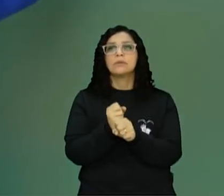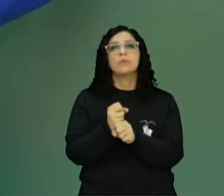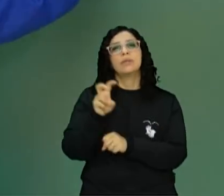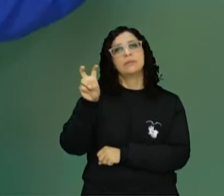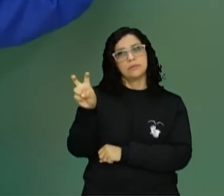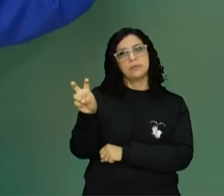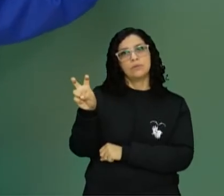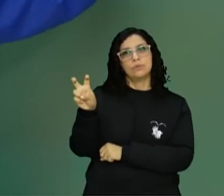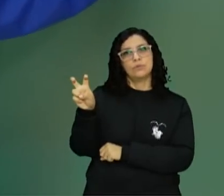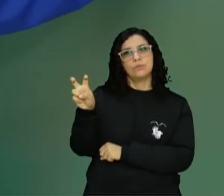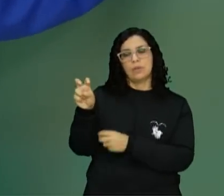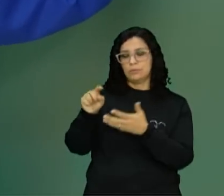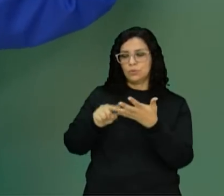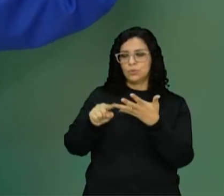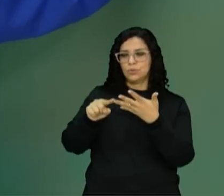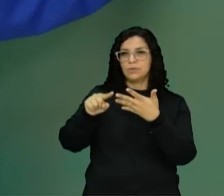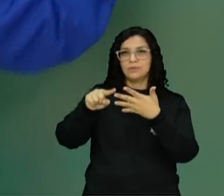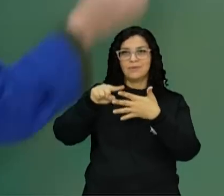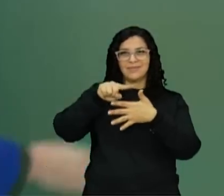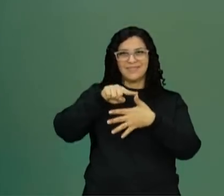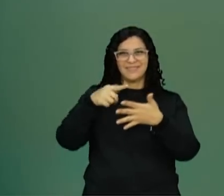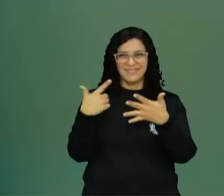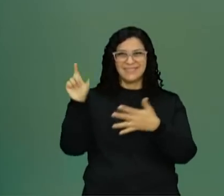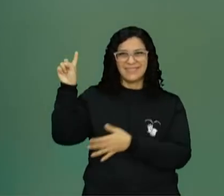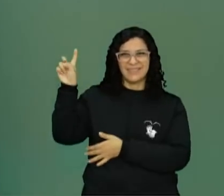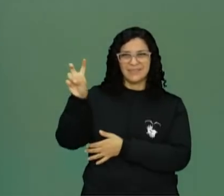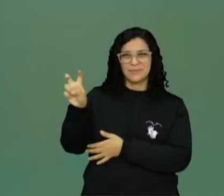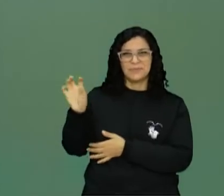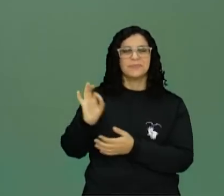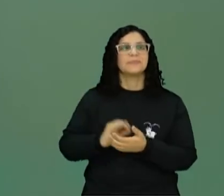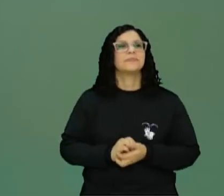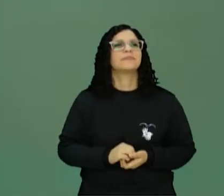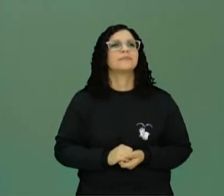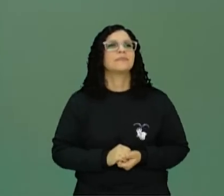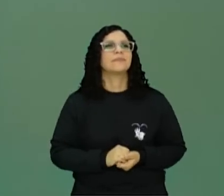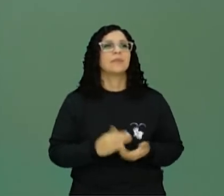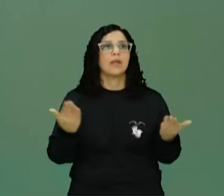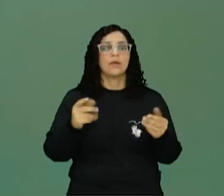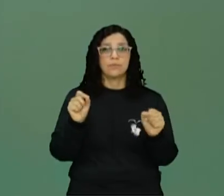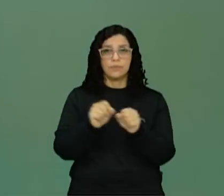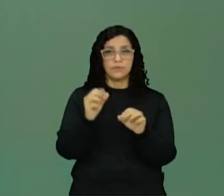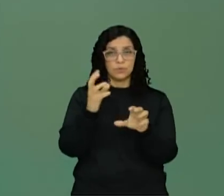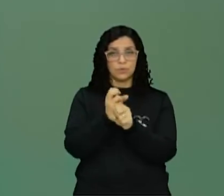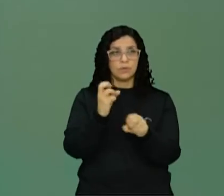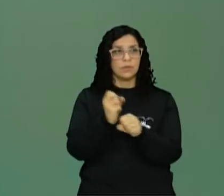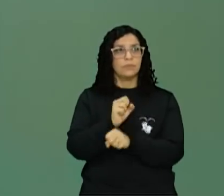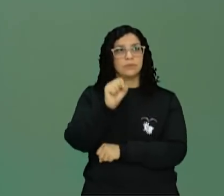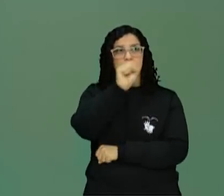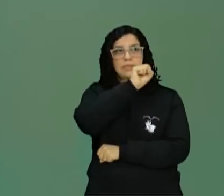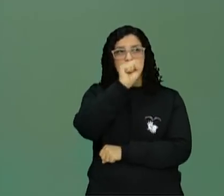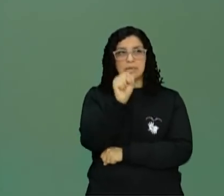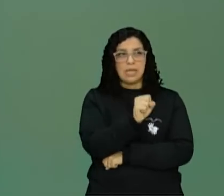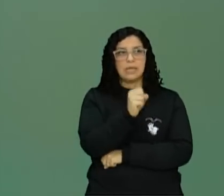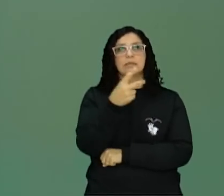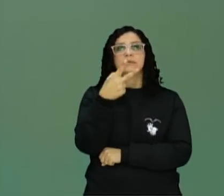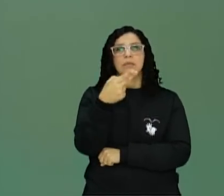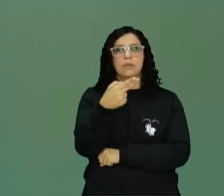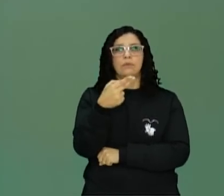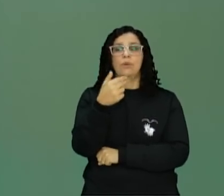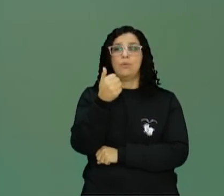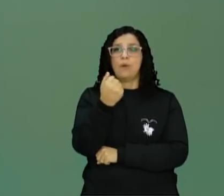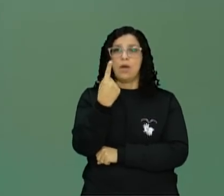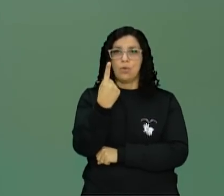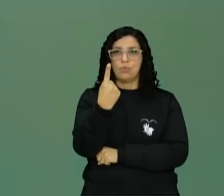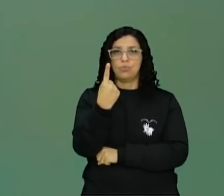degraus, que são 5 degraus. Então, N igual a 5. Então, faremos aqui a soma. Soma dos termos vai ser